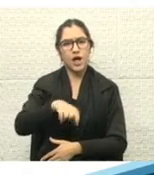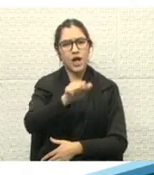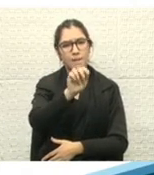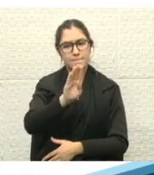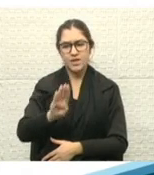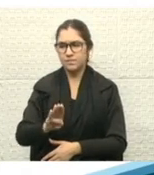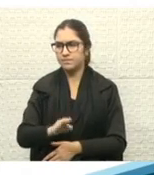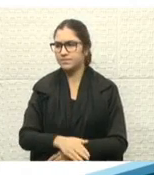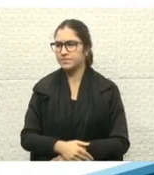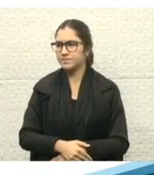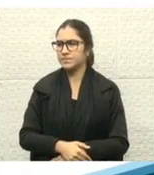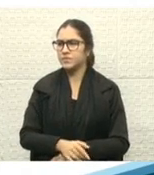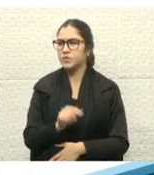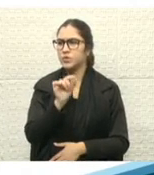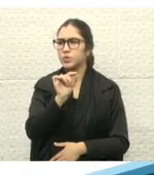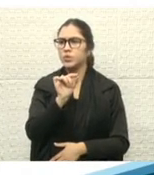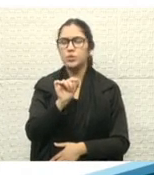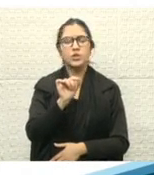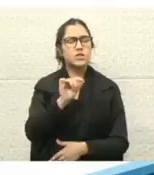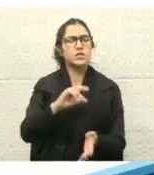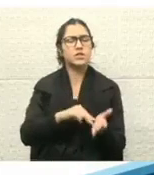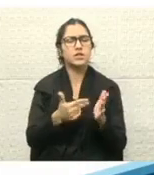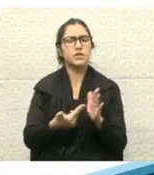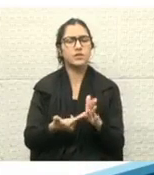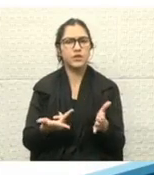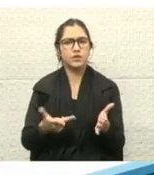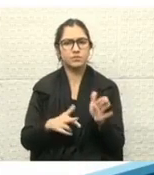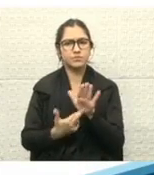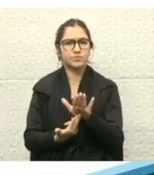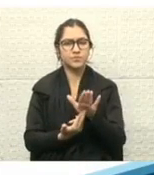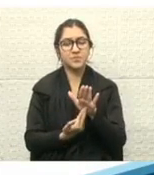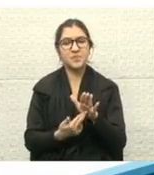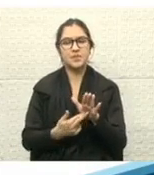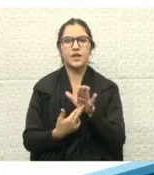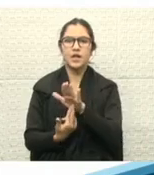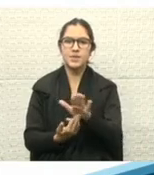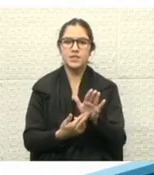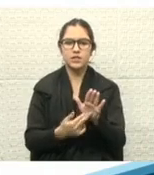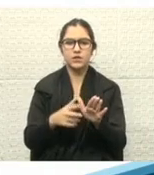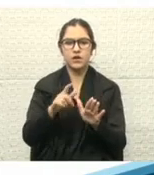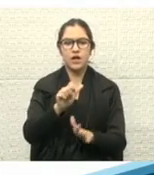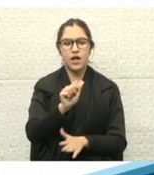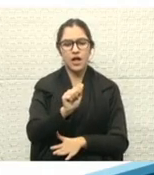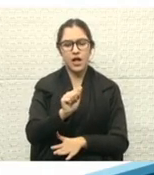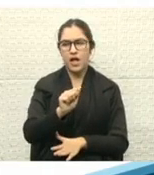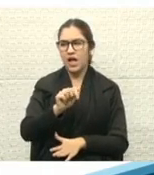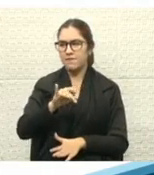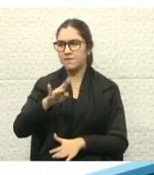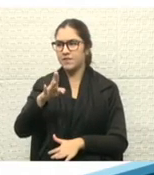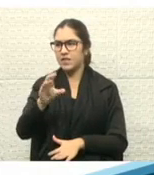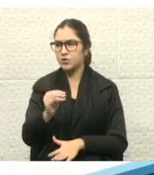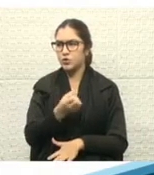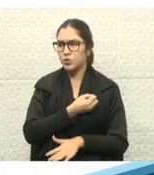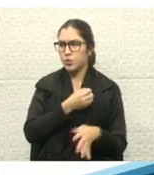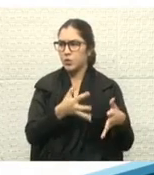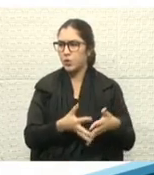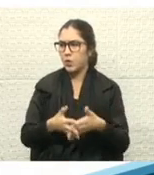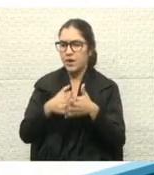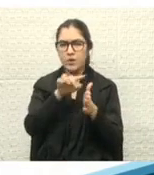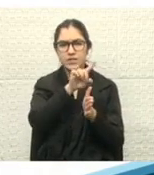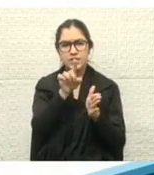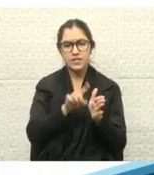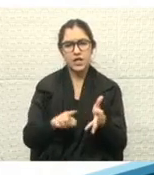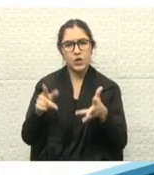AB. E o que esse ponto AB representa? Ele representa o afixo do número complexo